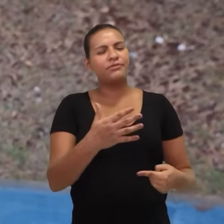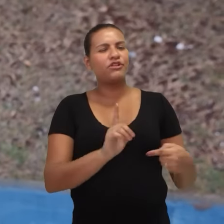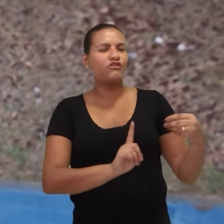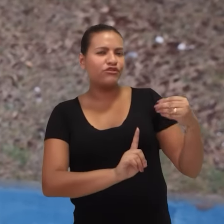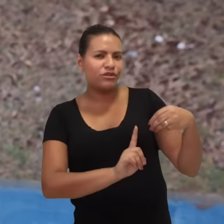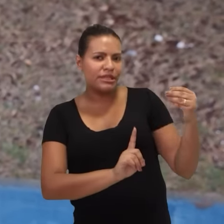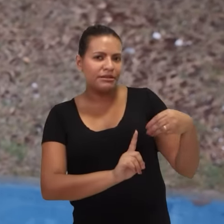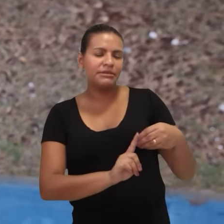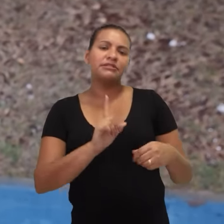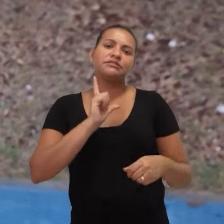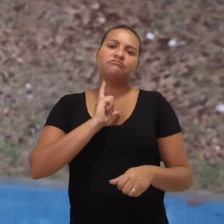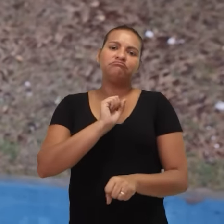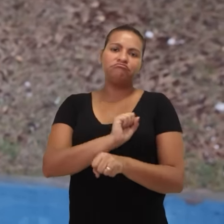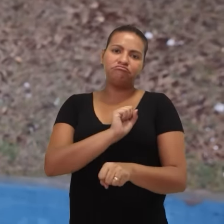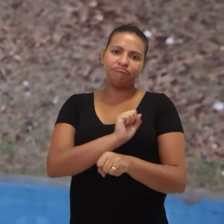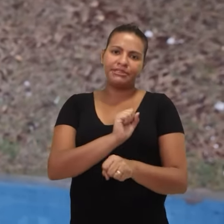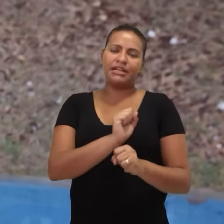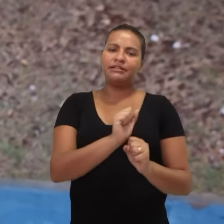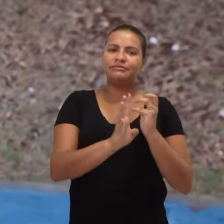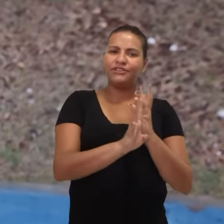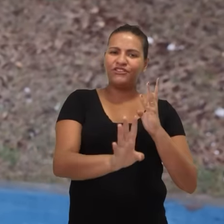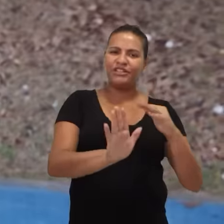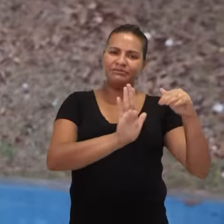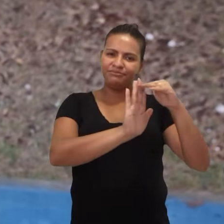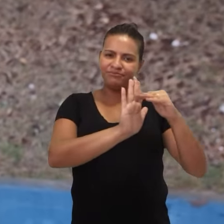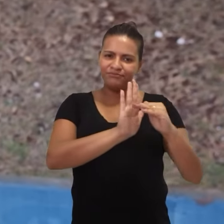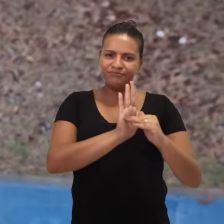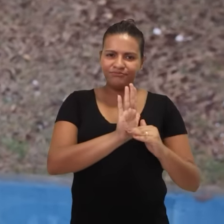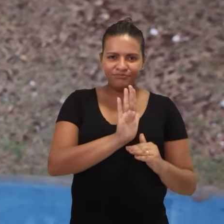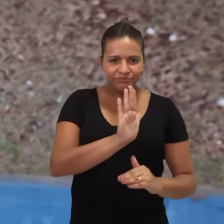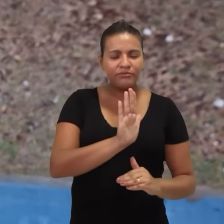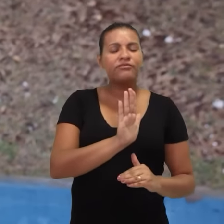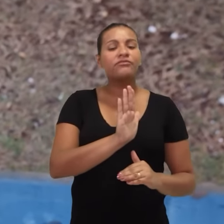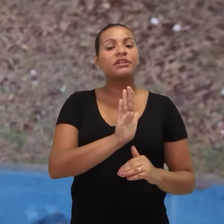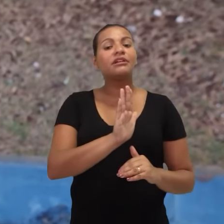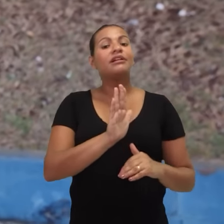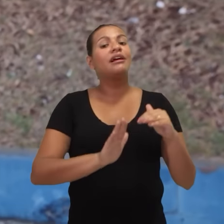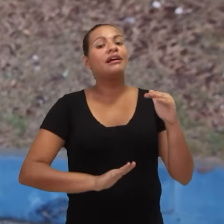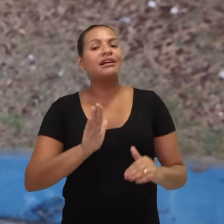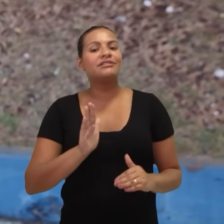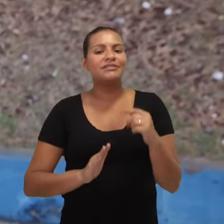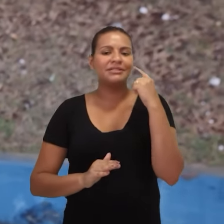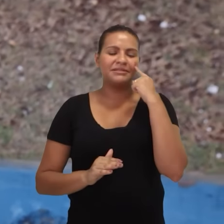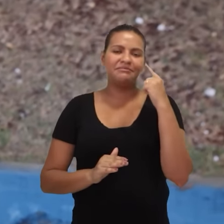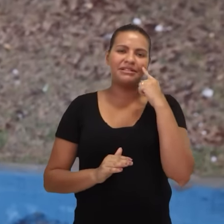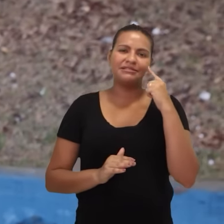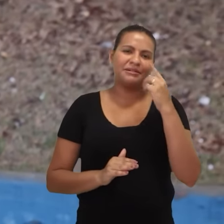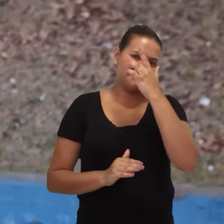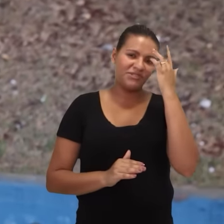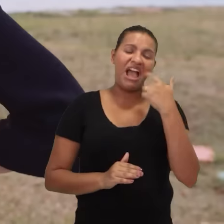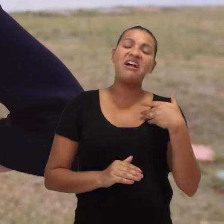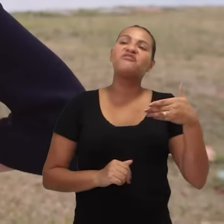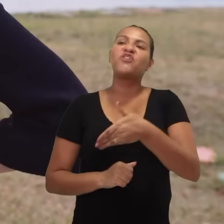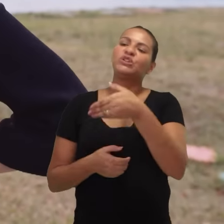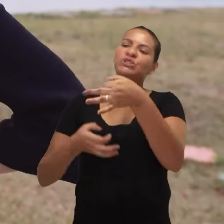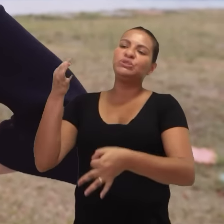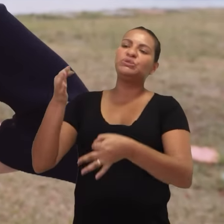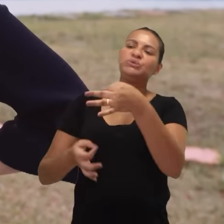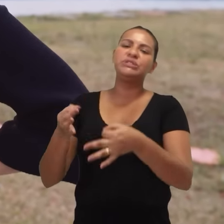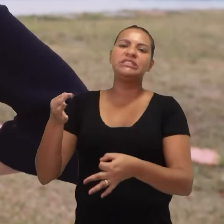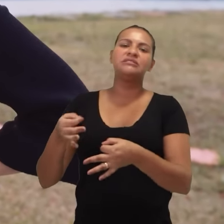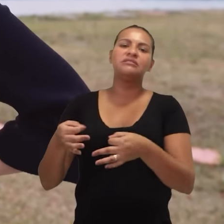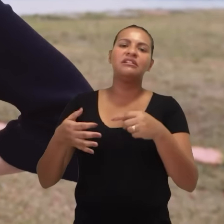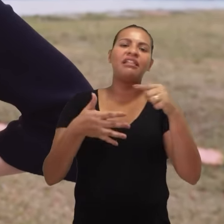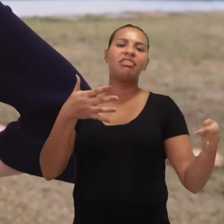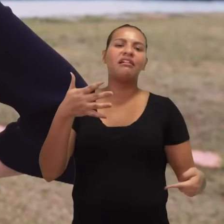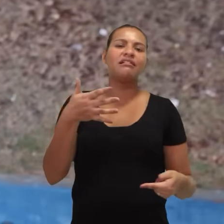fazem, fomentam a lista de espera, né? Muitas vezes o judicializar acaba sendo um fura-fila. A criança que está